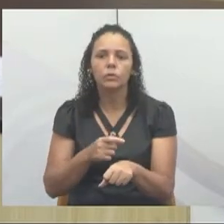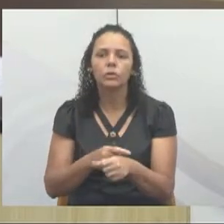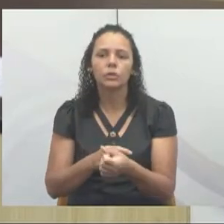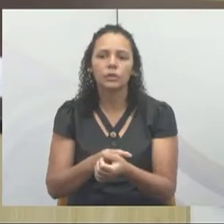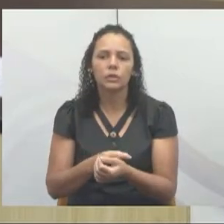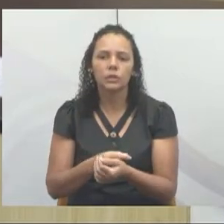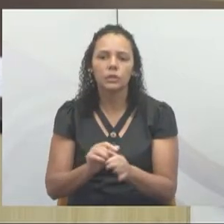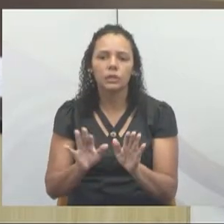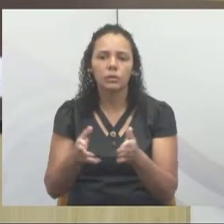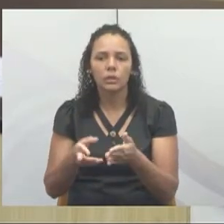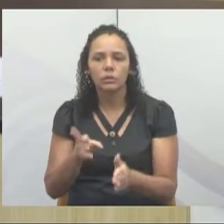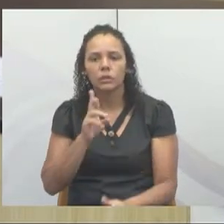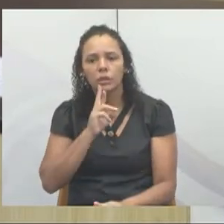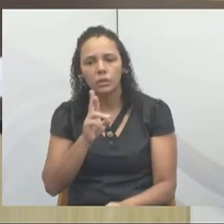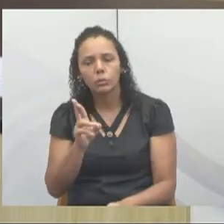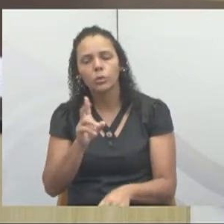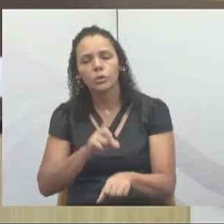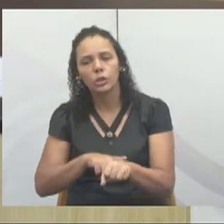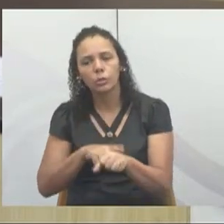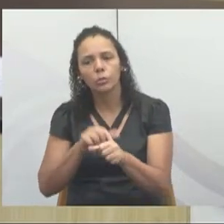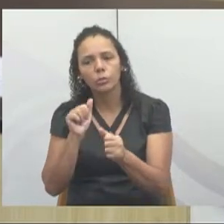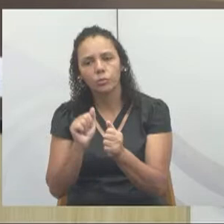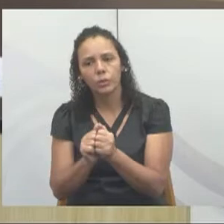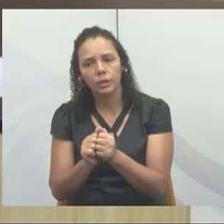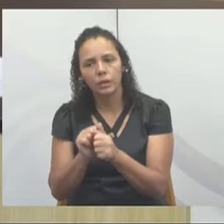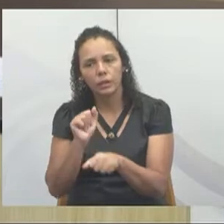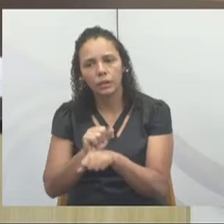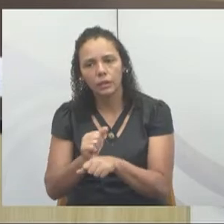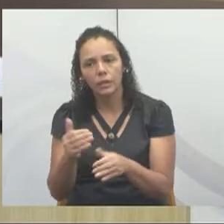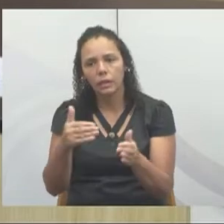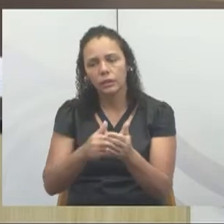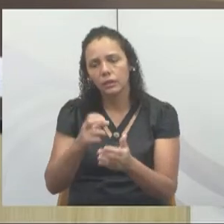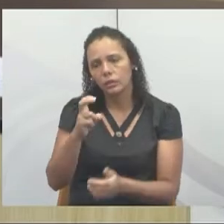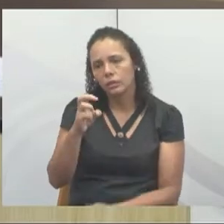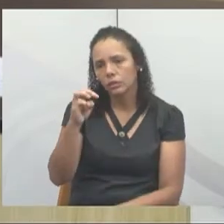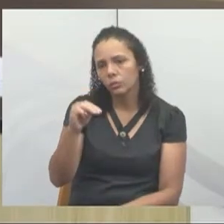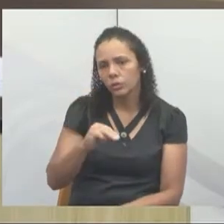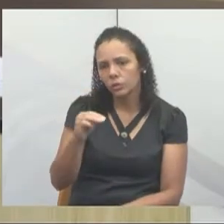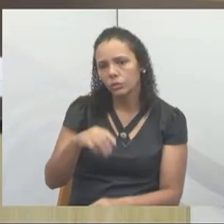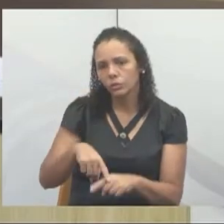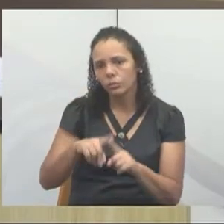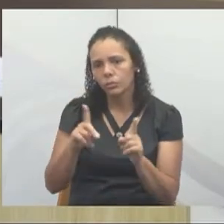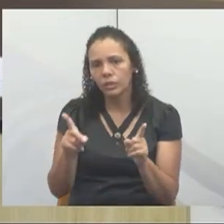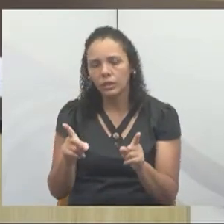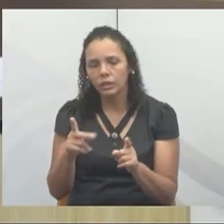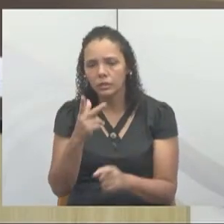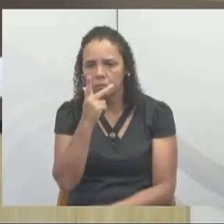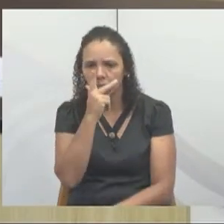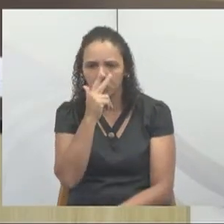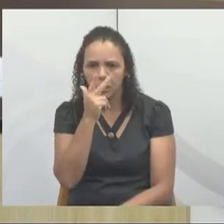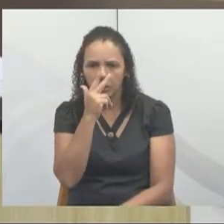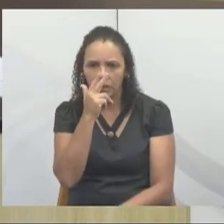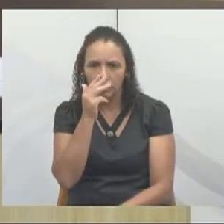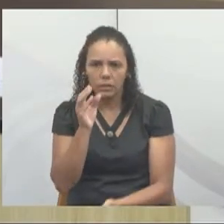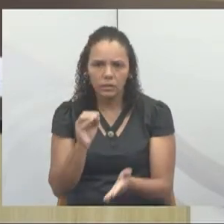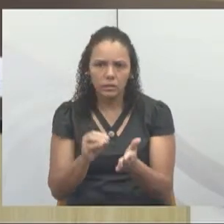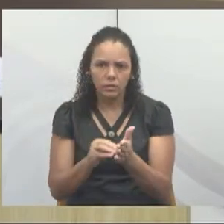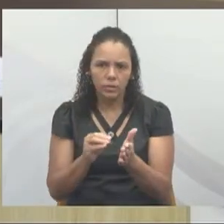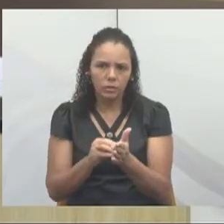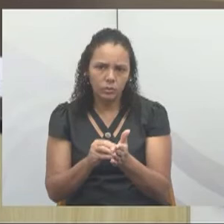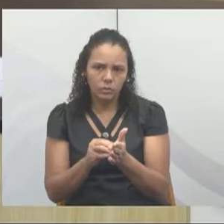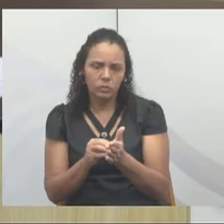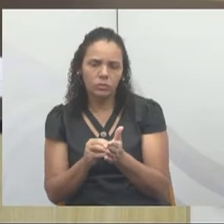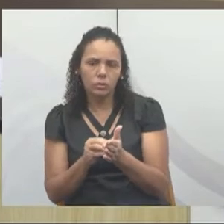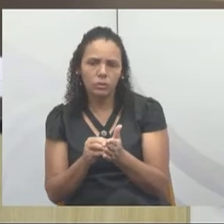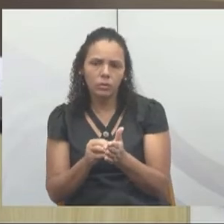e quando o Celso responde, para de novo até dar os 5 minutos. Aí sim. Mas como naquela hora parece que ficou faltando, rodando, né, porque não